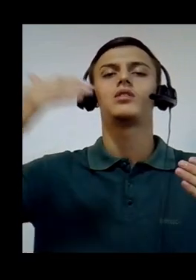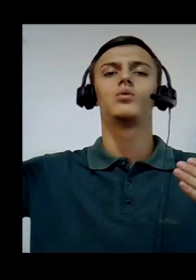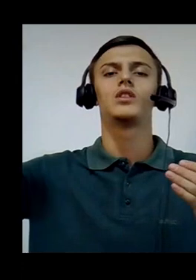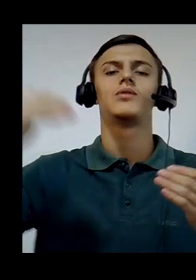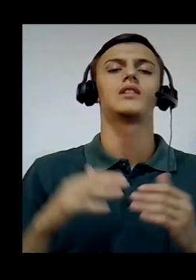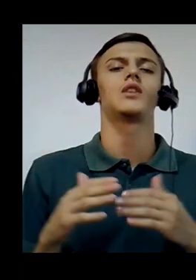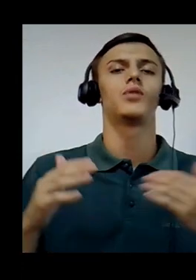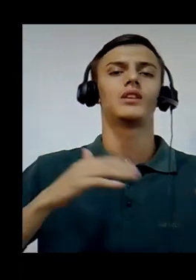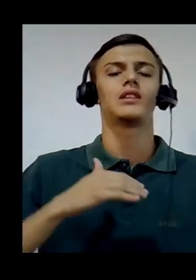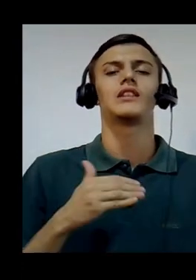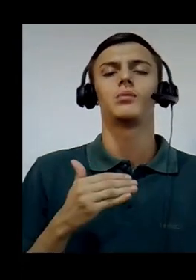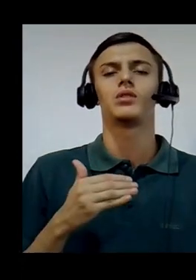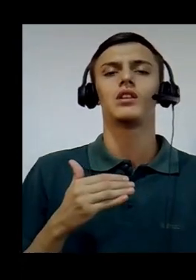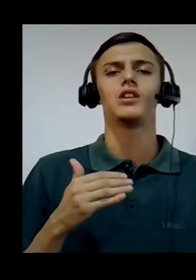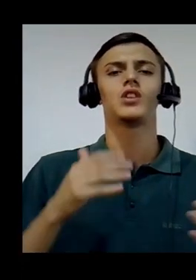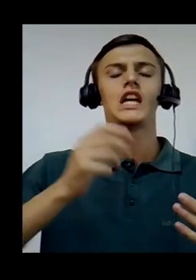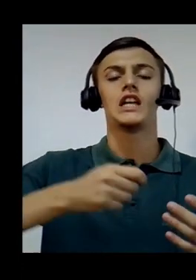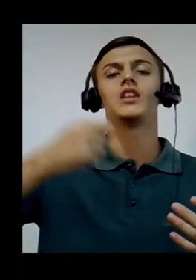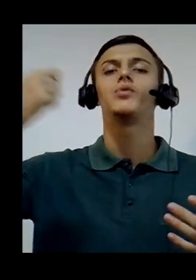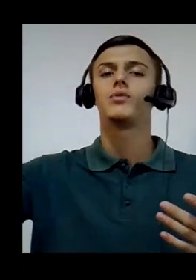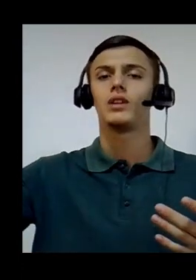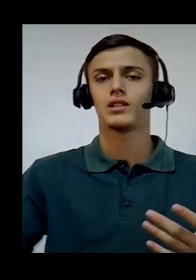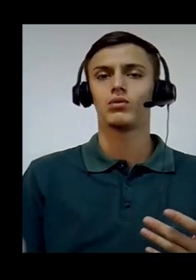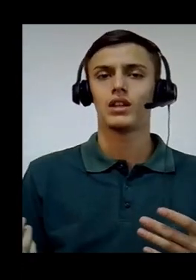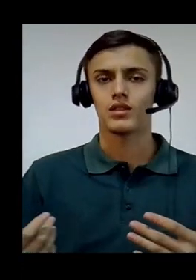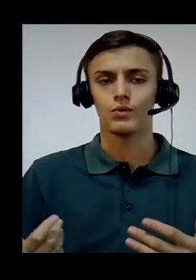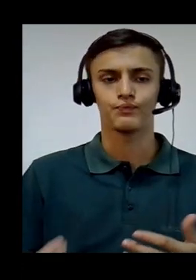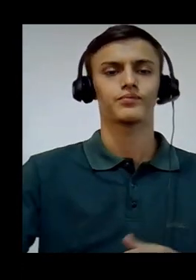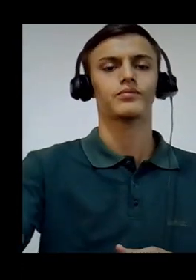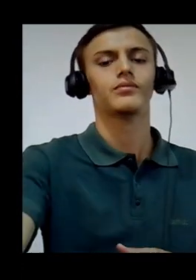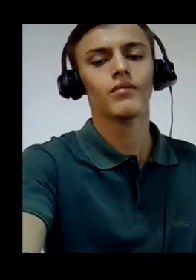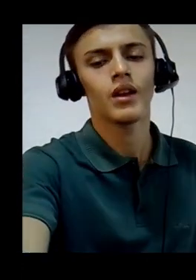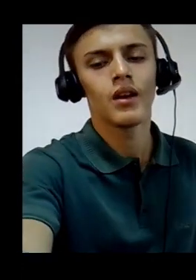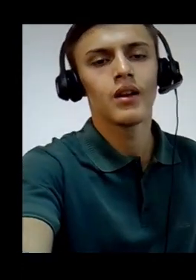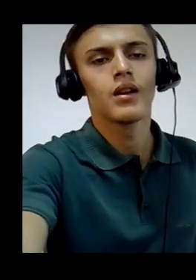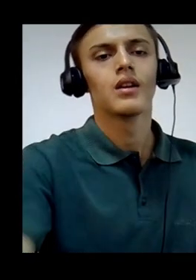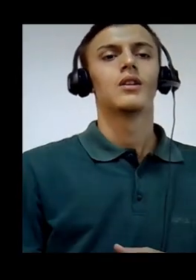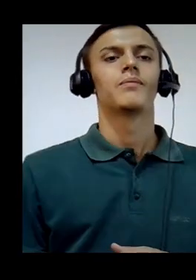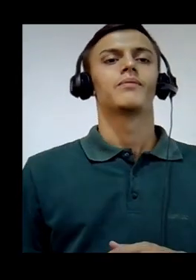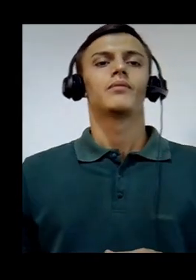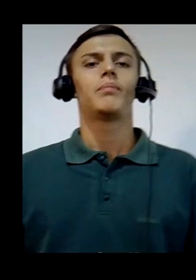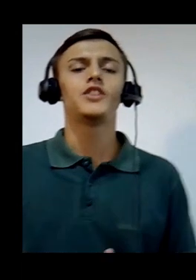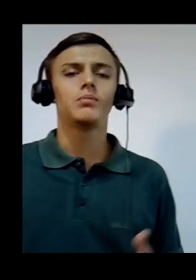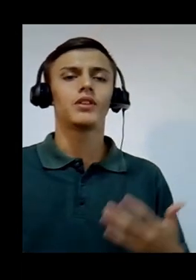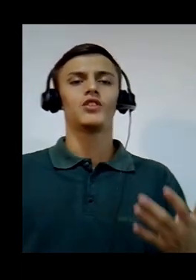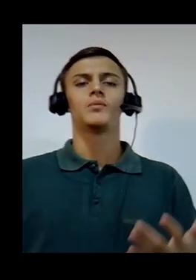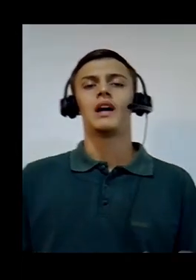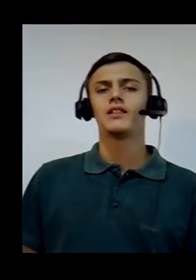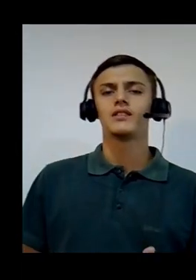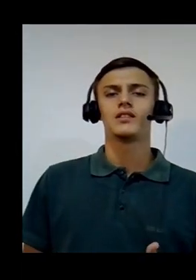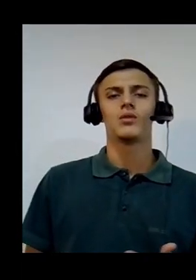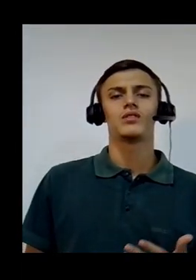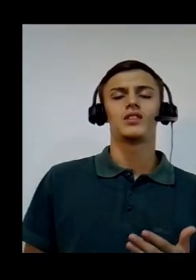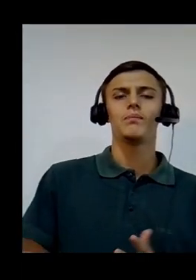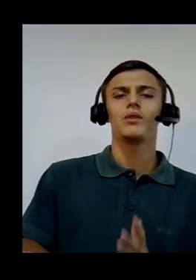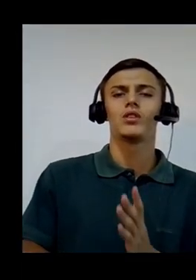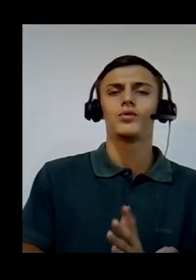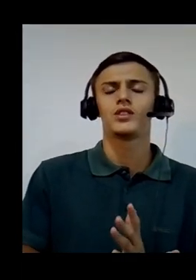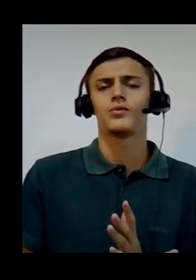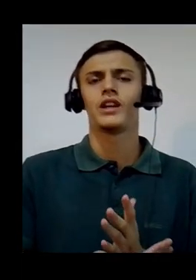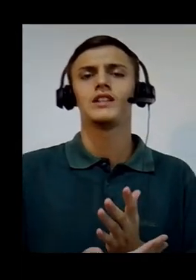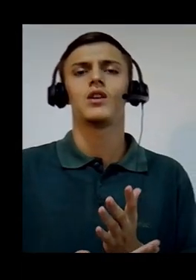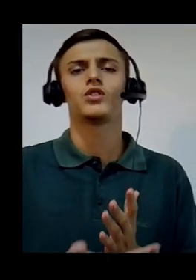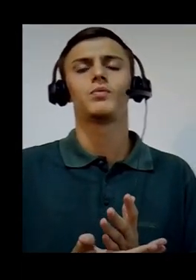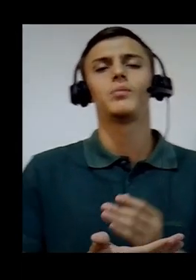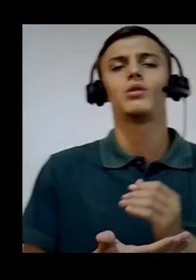porque daí tem outras 2 vias lá que foram assinadas simultaneamente e não foi feita essa alteração. Parte de bloqueio de máquinas, então, sempre